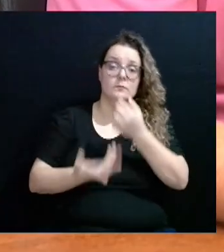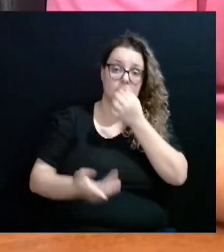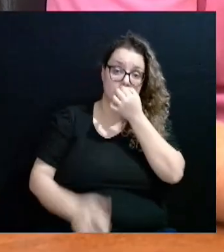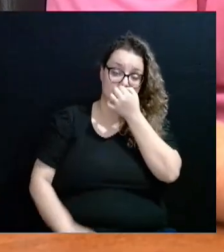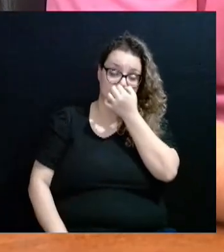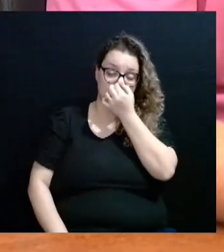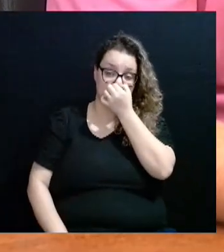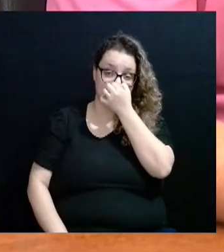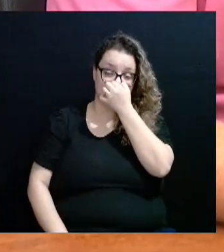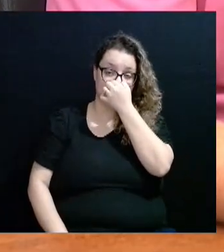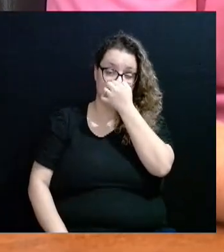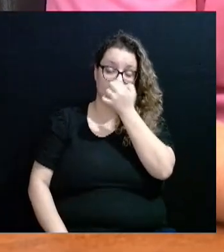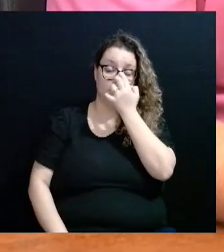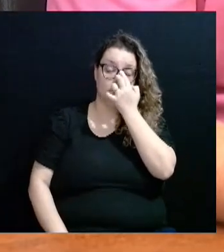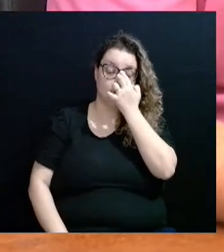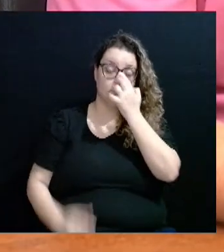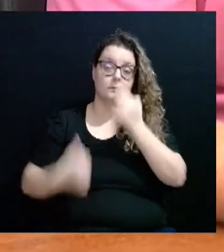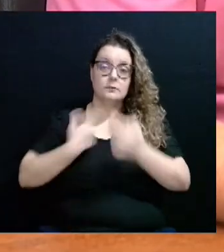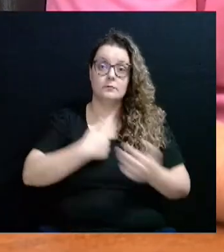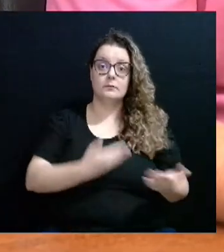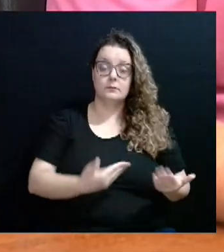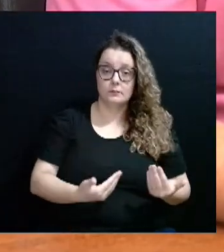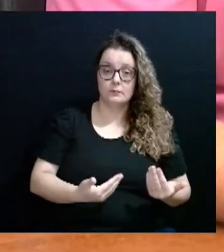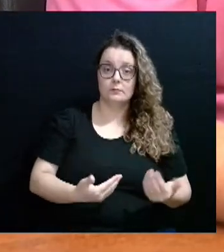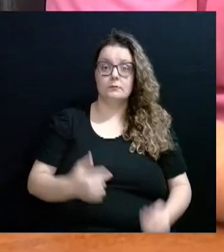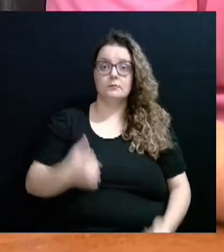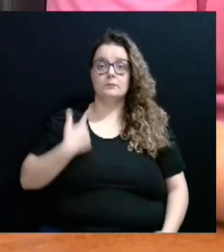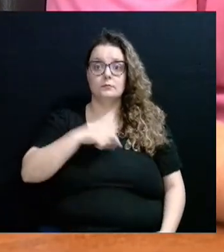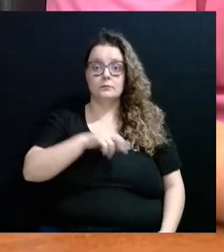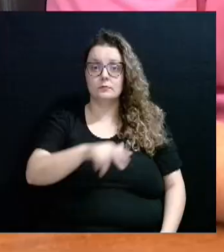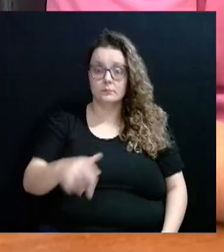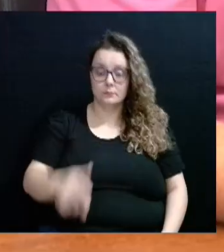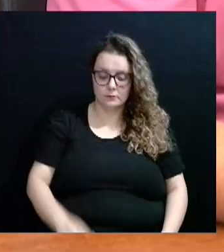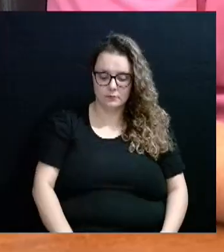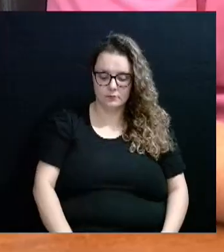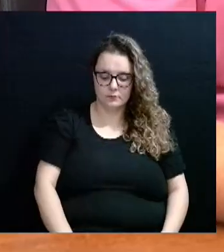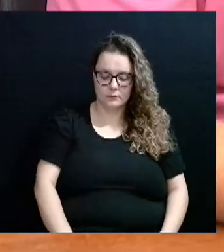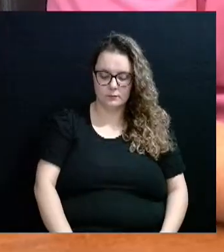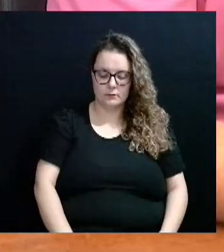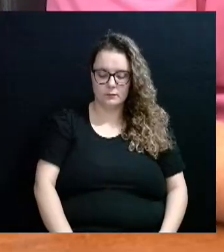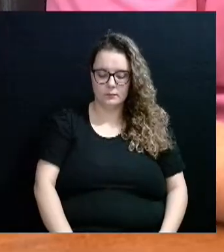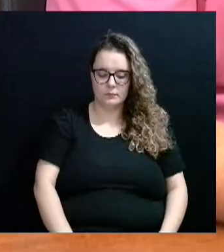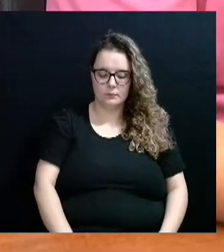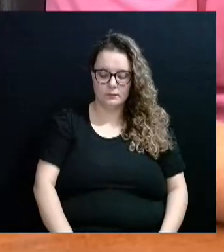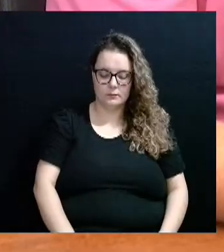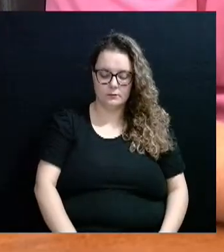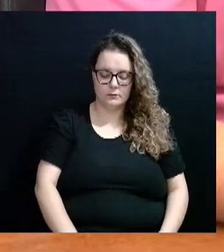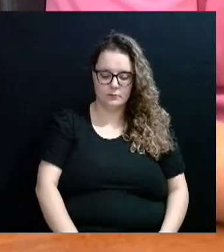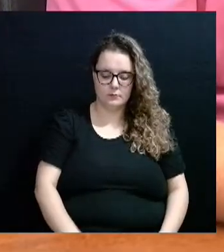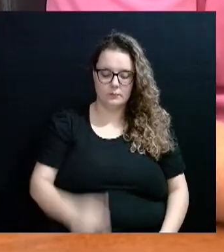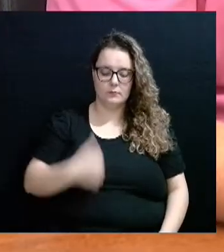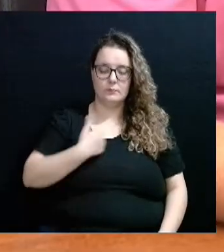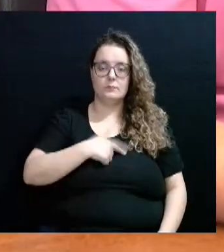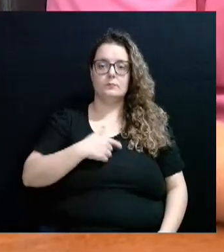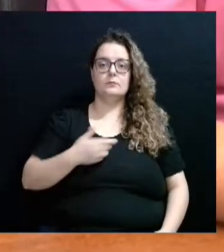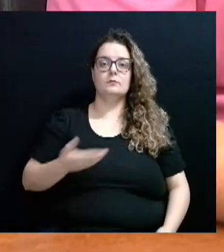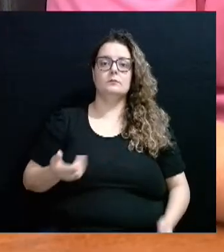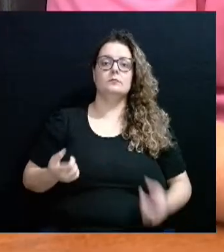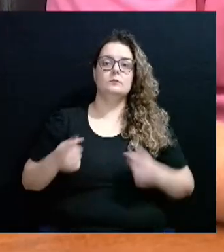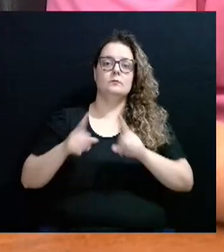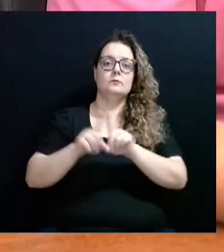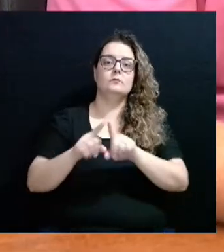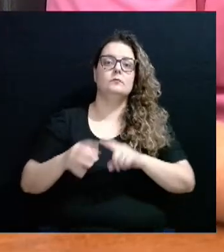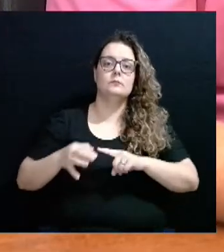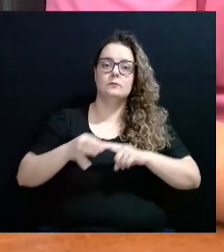juventude, os nossos irmãos, os nossos parceiros que estão na periferia lutando, fazendo arte,